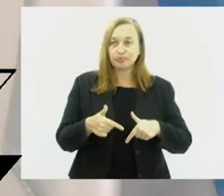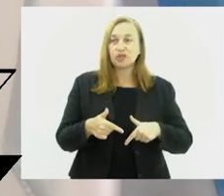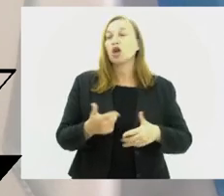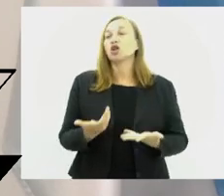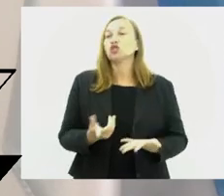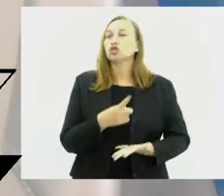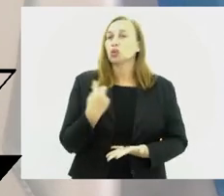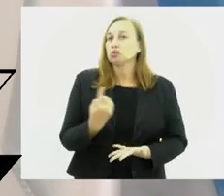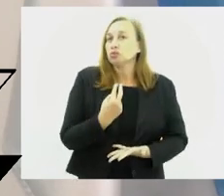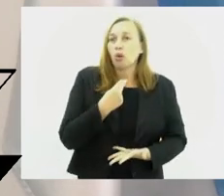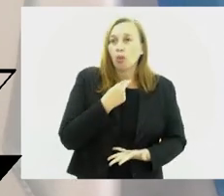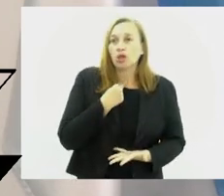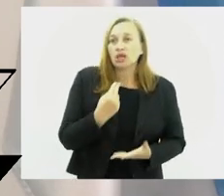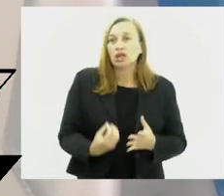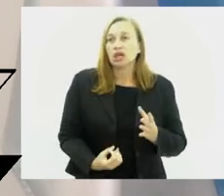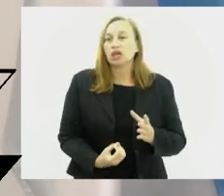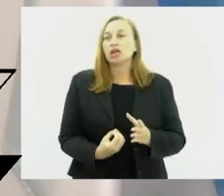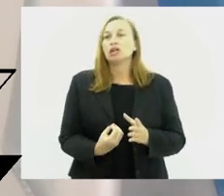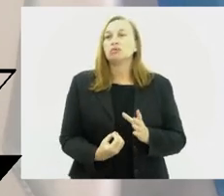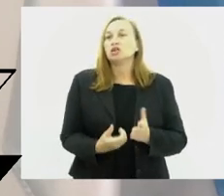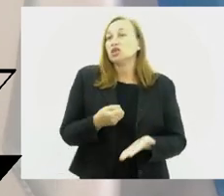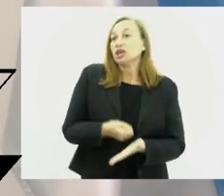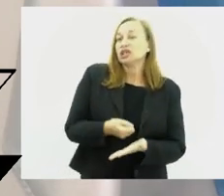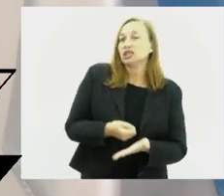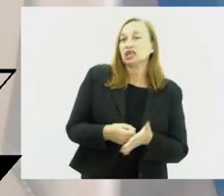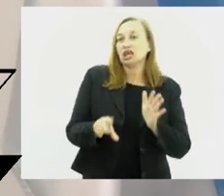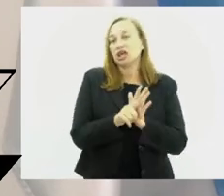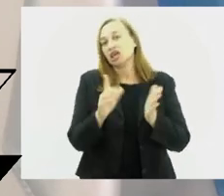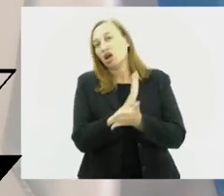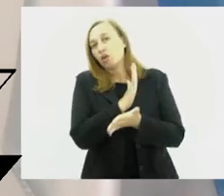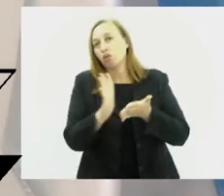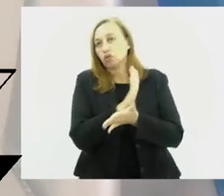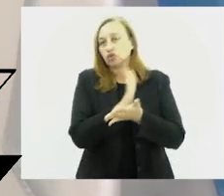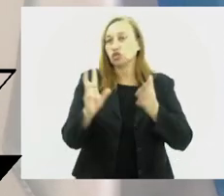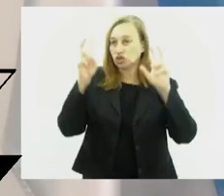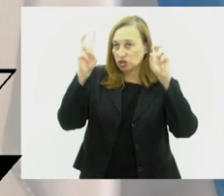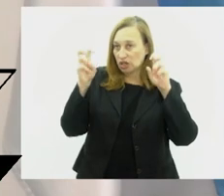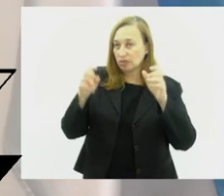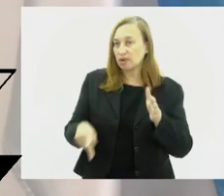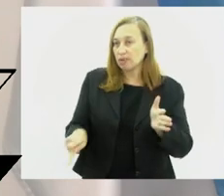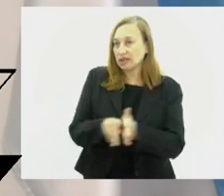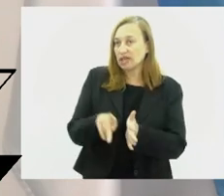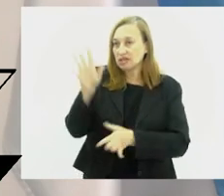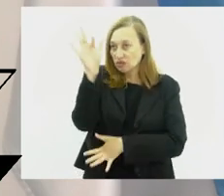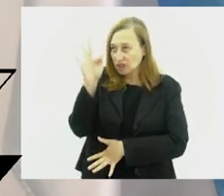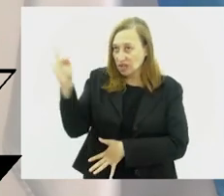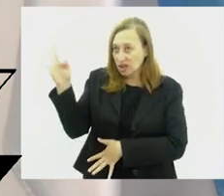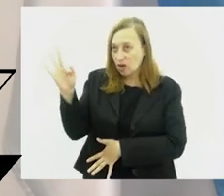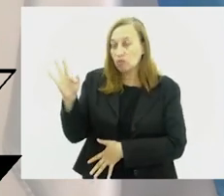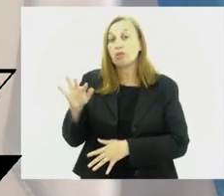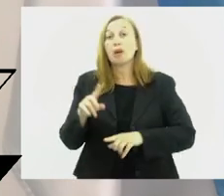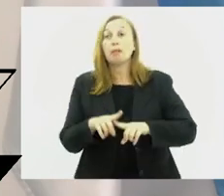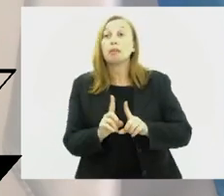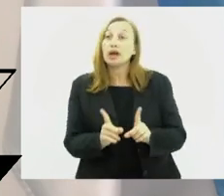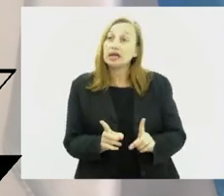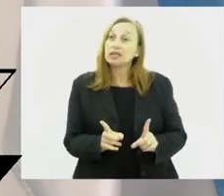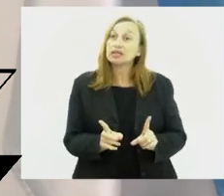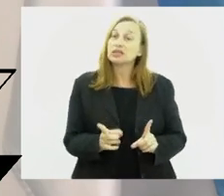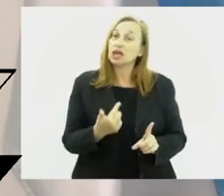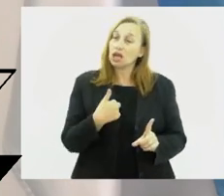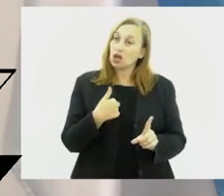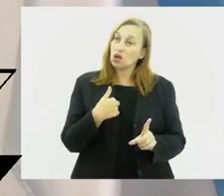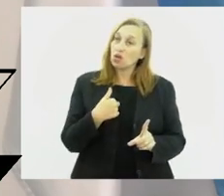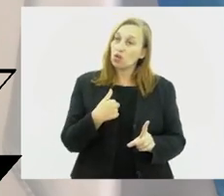Nós não podemos legislar sobre algumas temáticas que são inerentes exclusivamente ao âmbito federal, muito embora Eu